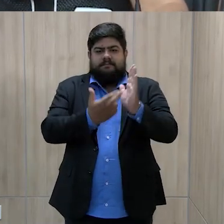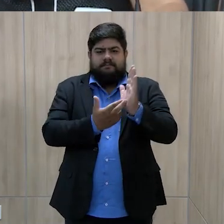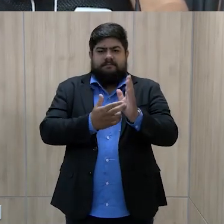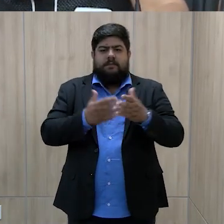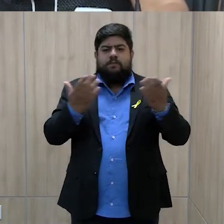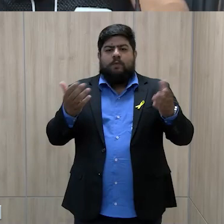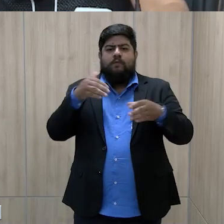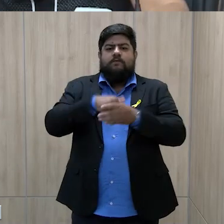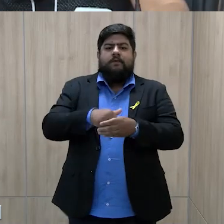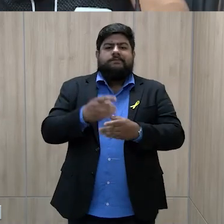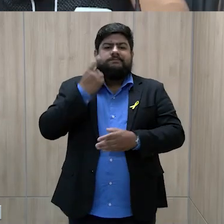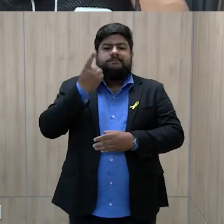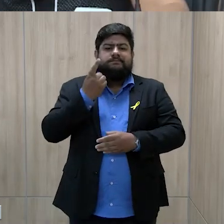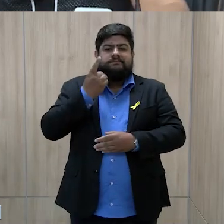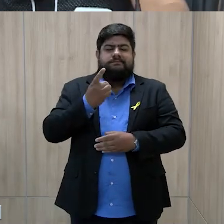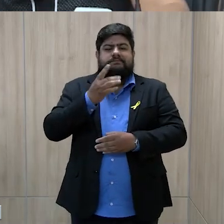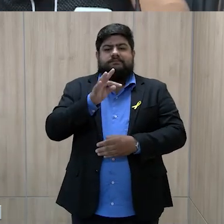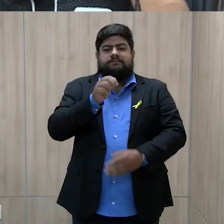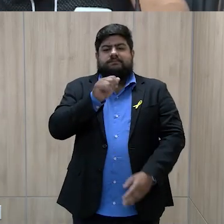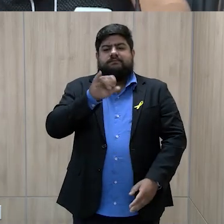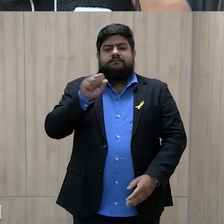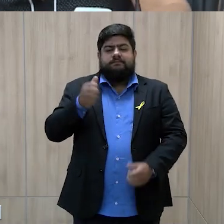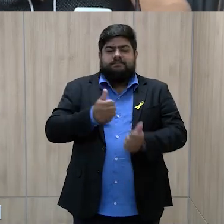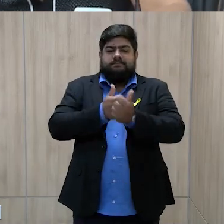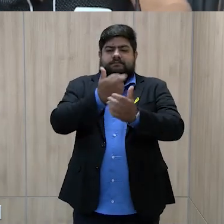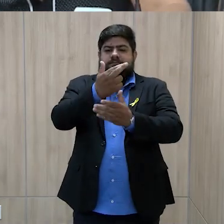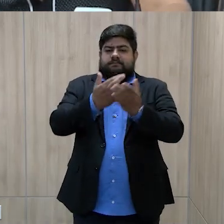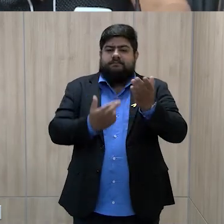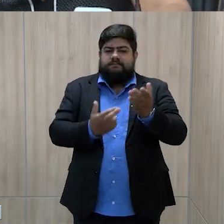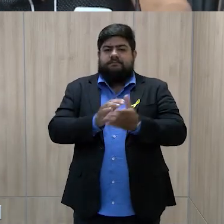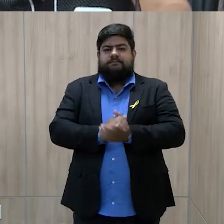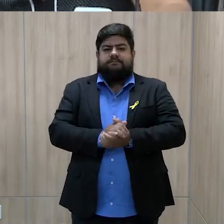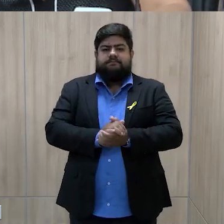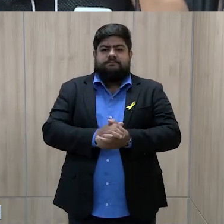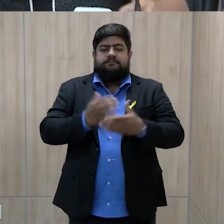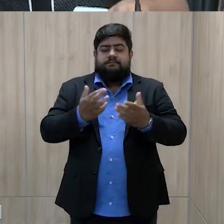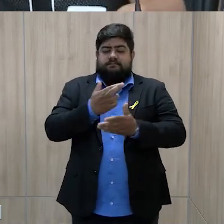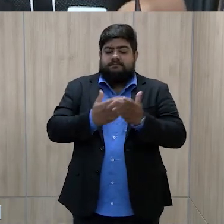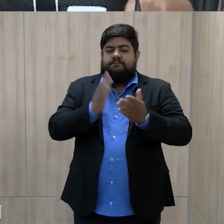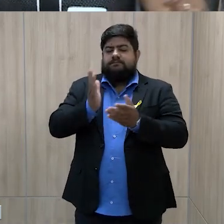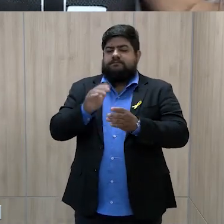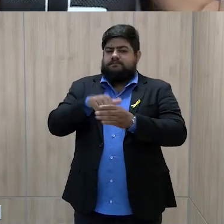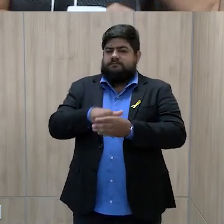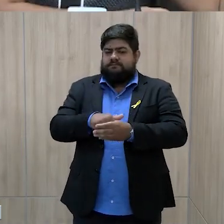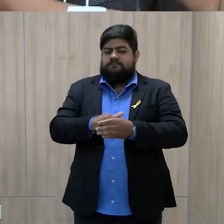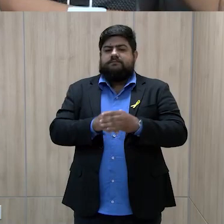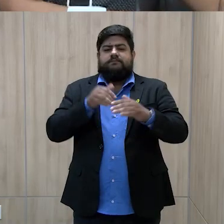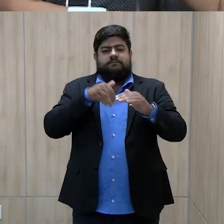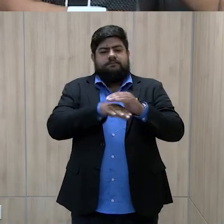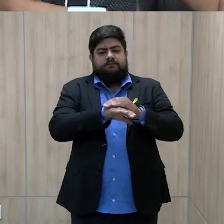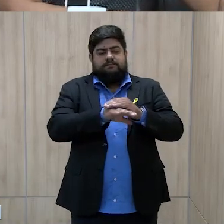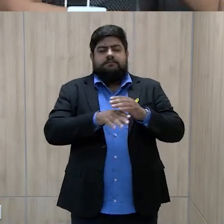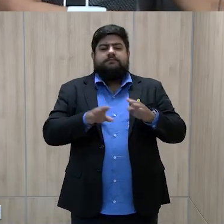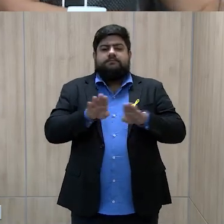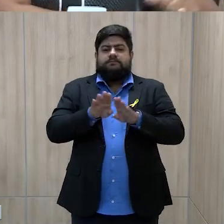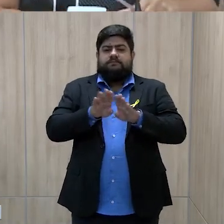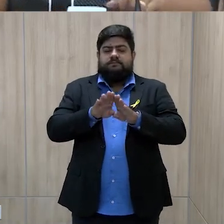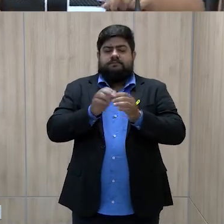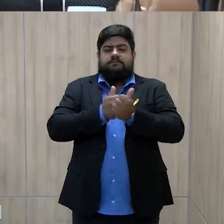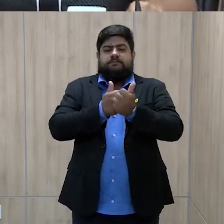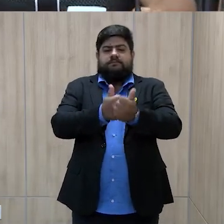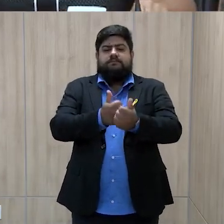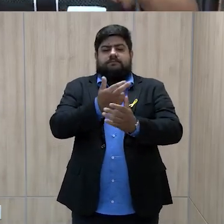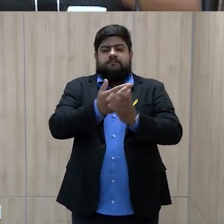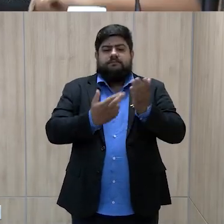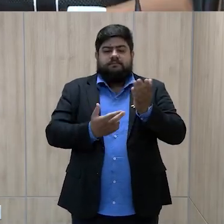como vota deputada Taíssa com relator o relatório da matéria já votou pelo arquivamento